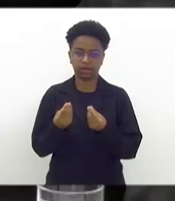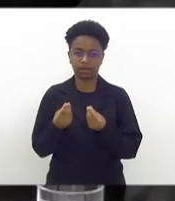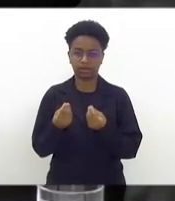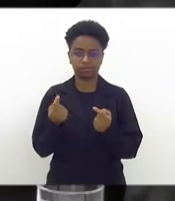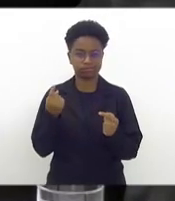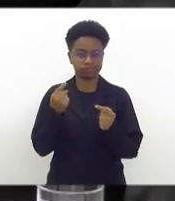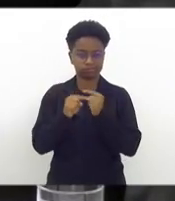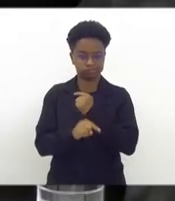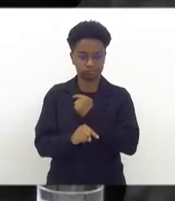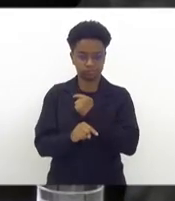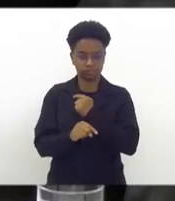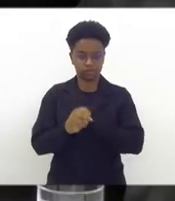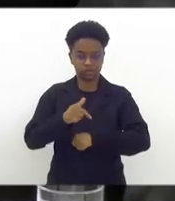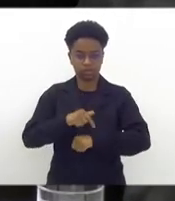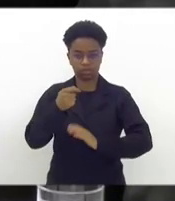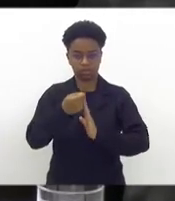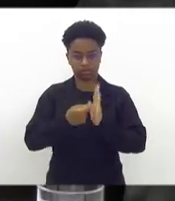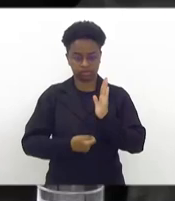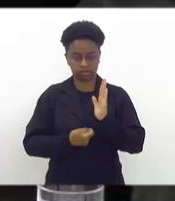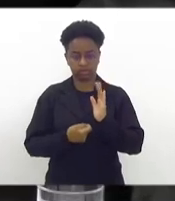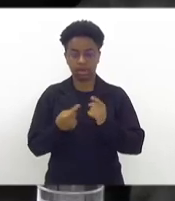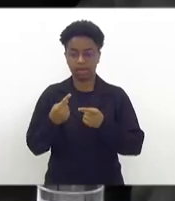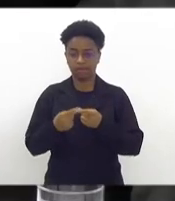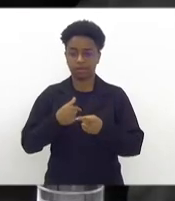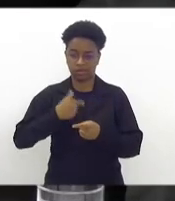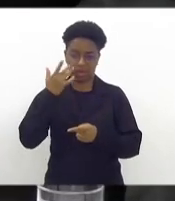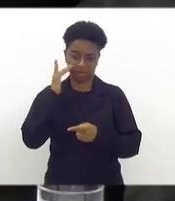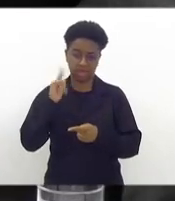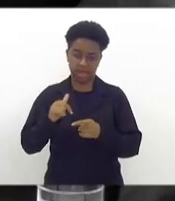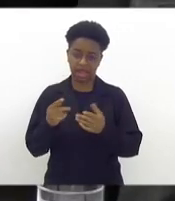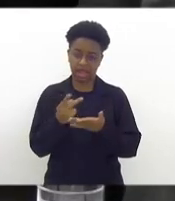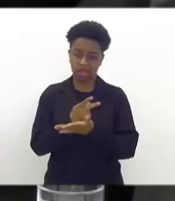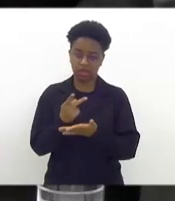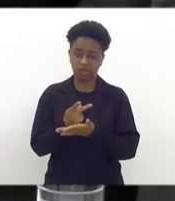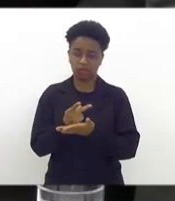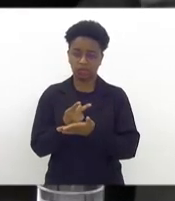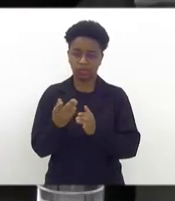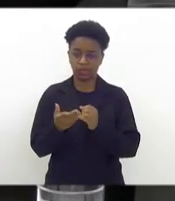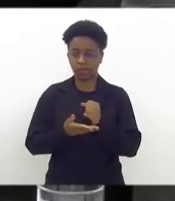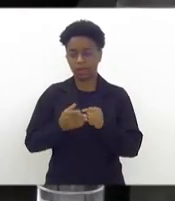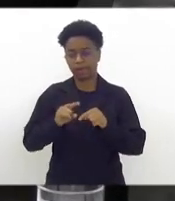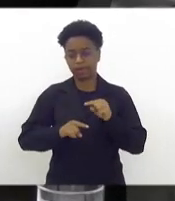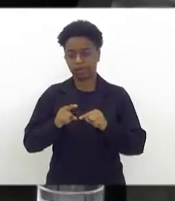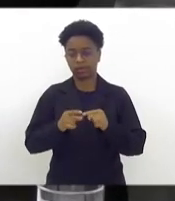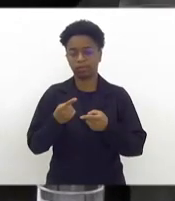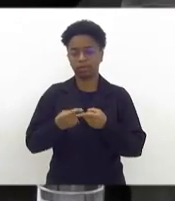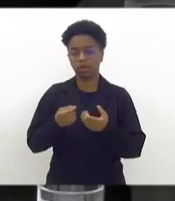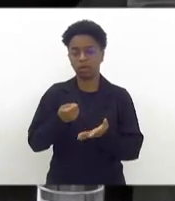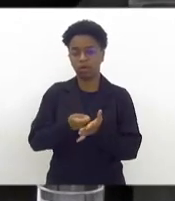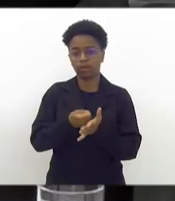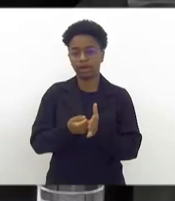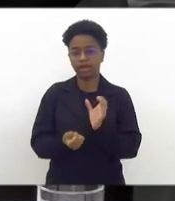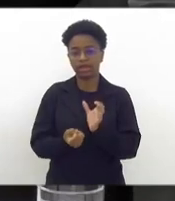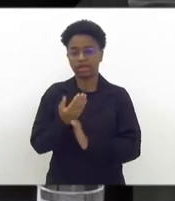contradição, né, na sua redação, que eu acho até que é um erro material. Ele fala, obriga a criar a disciplina como